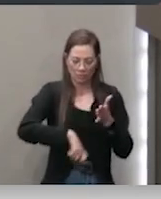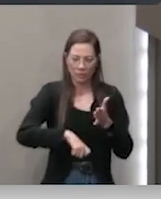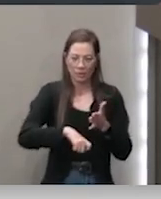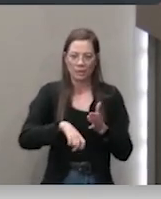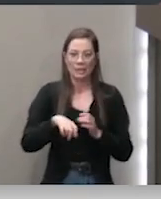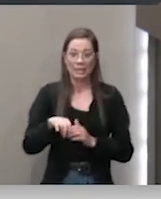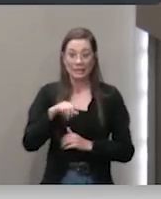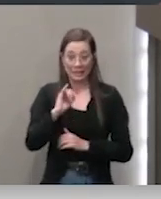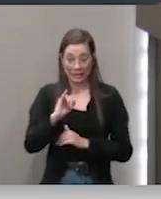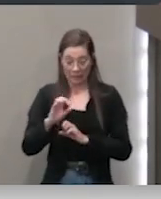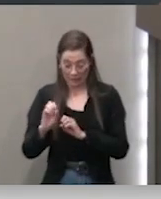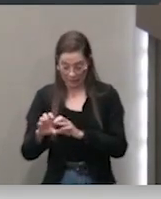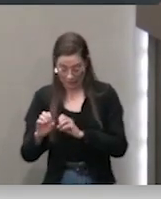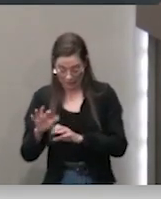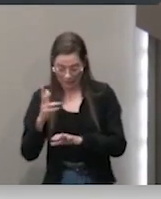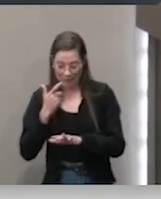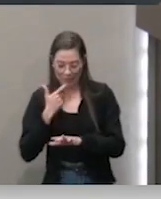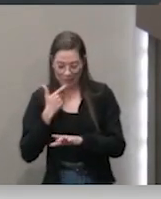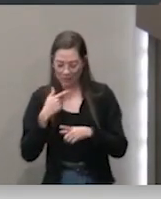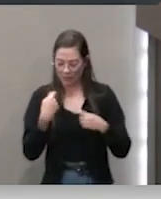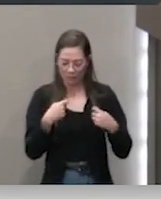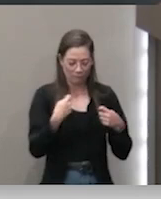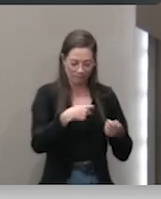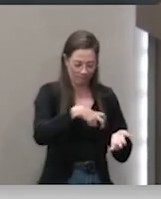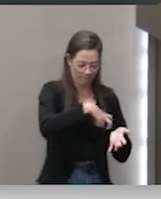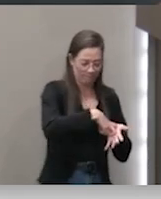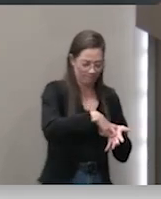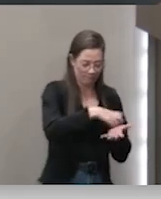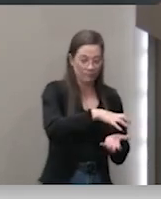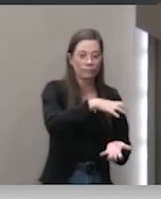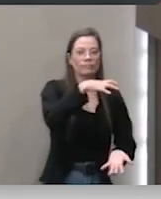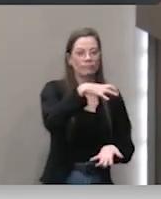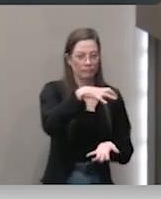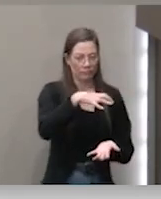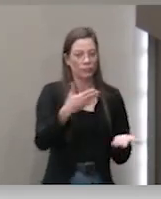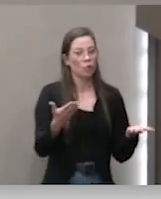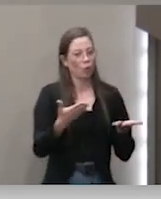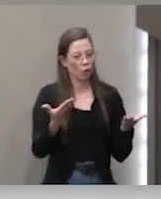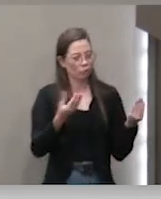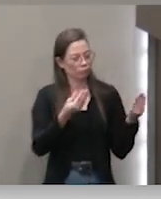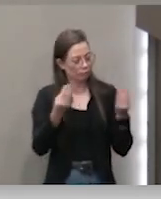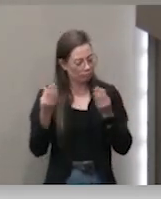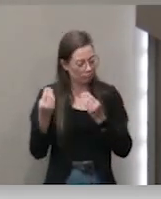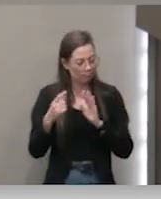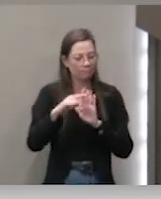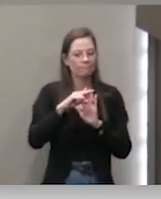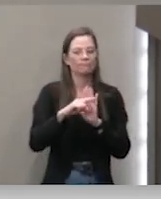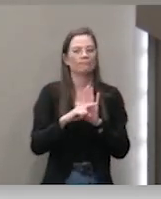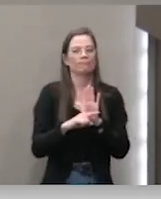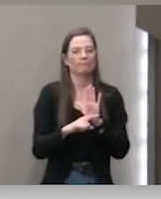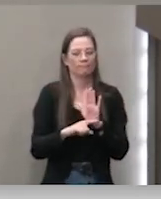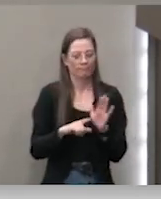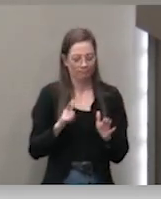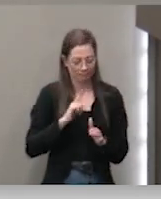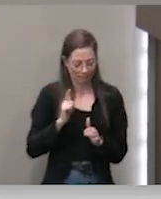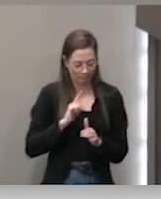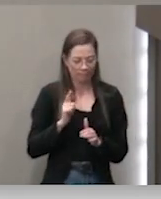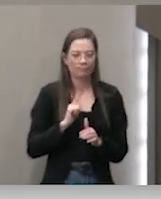punir os adultos. E hoje, muitas das pautas têm girado em torno disso. Da